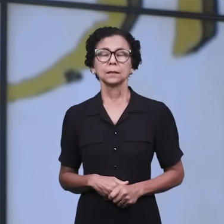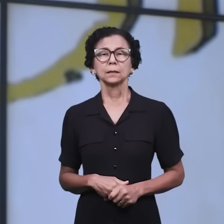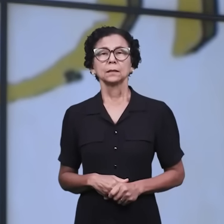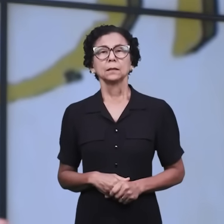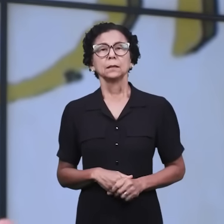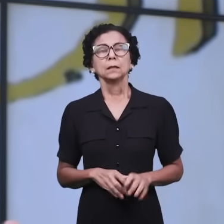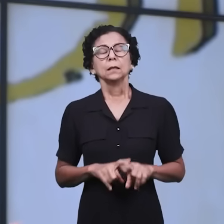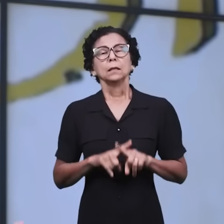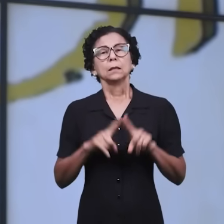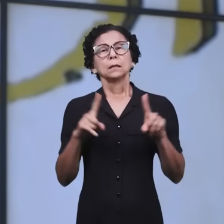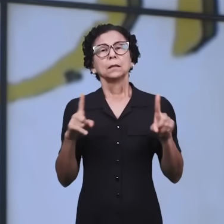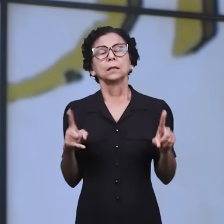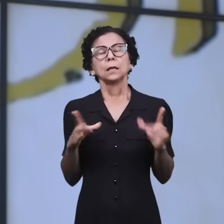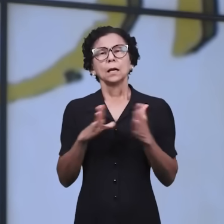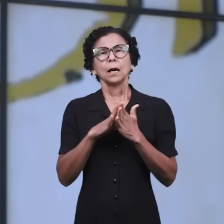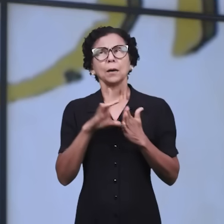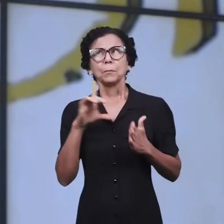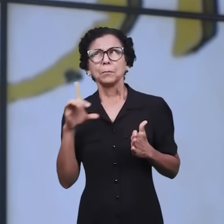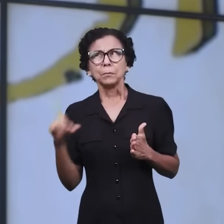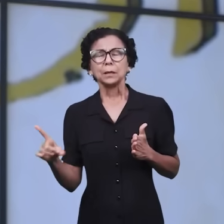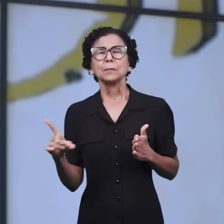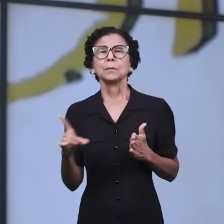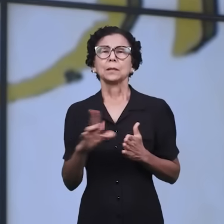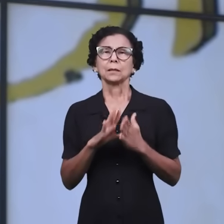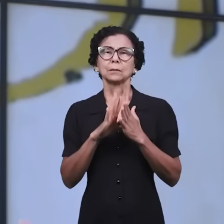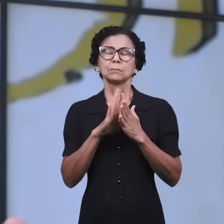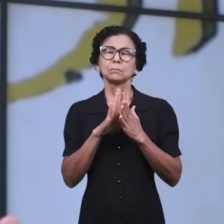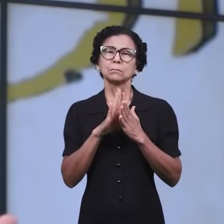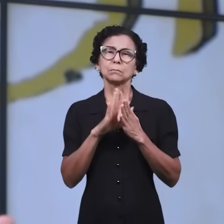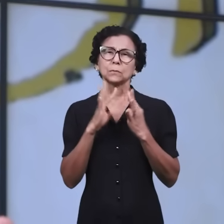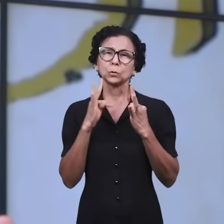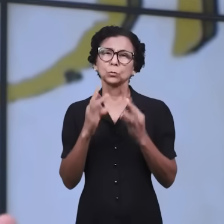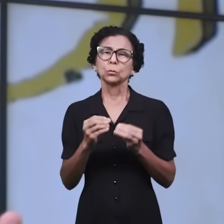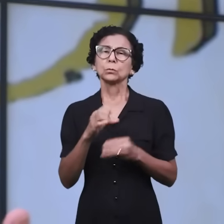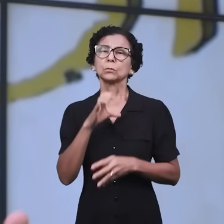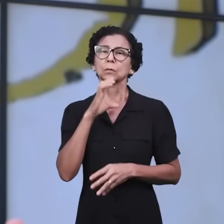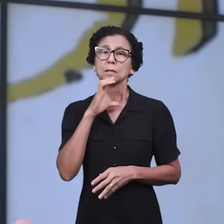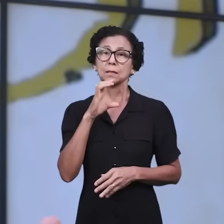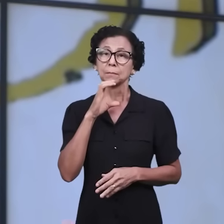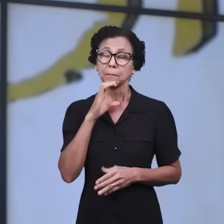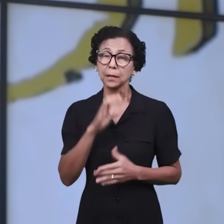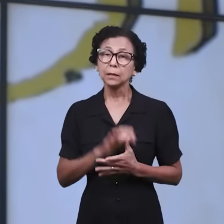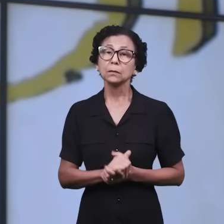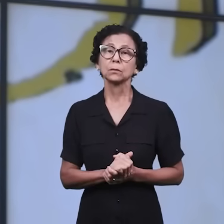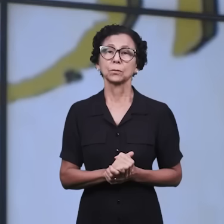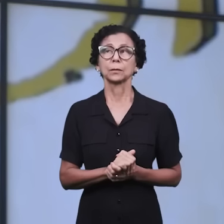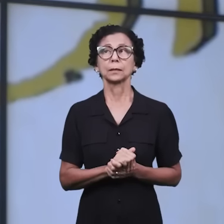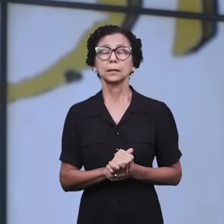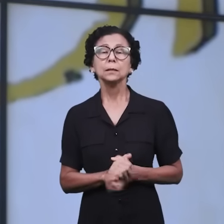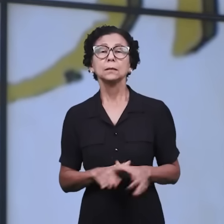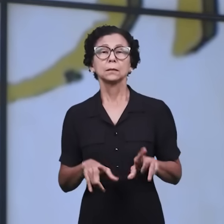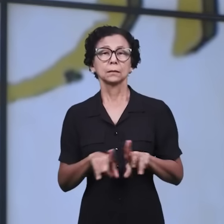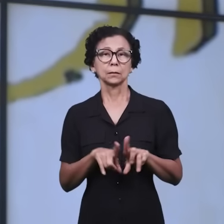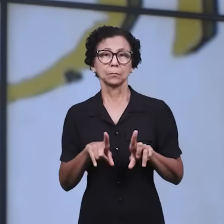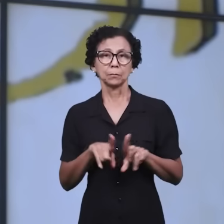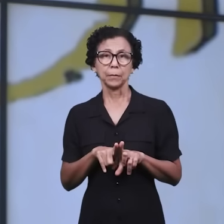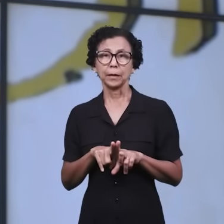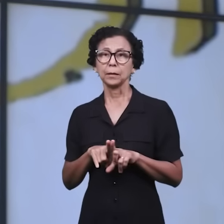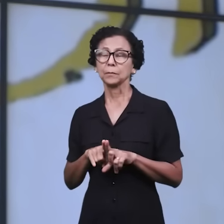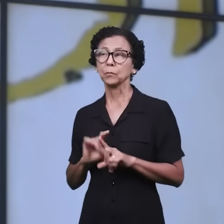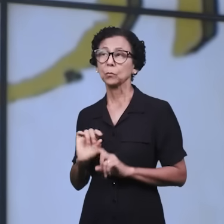a riqueza da palavra e a operação que Deus haveria de realizar ali após o